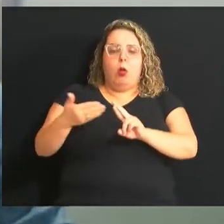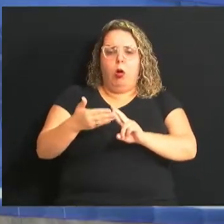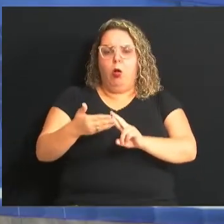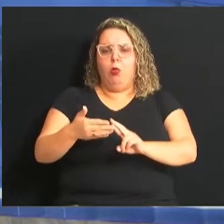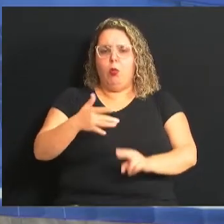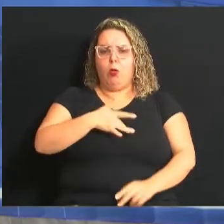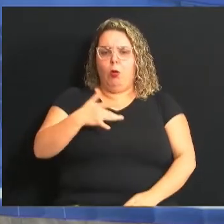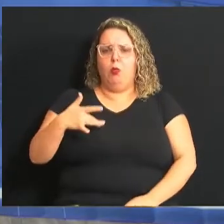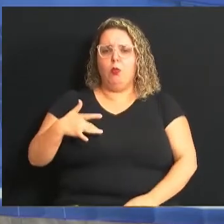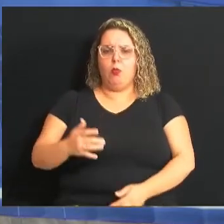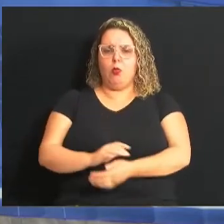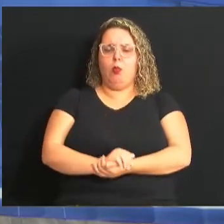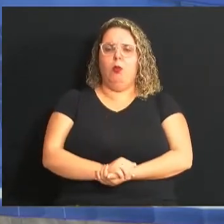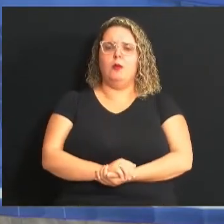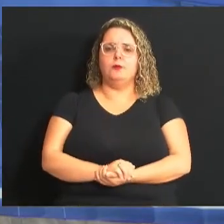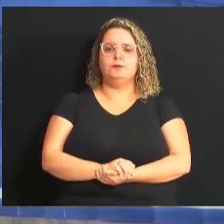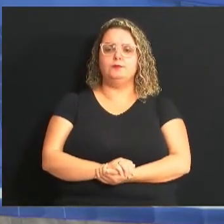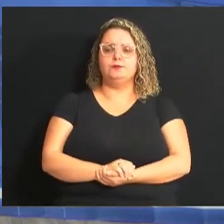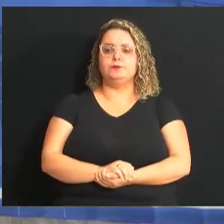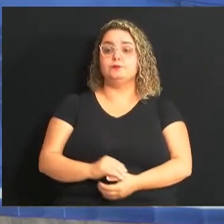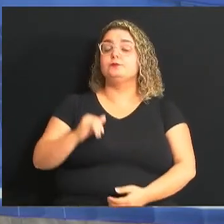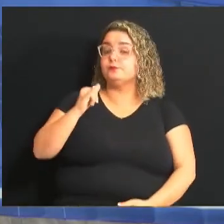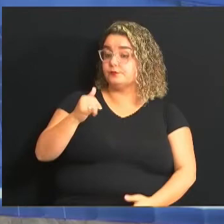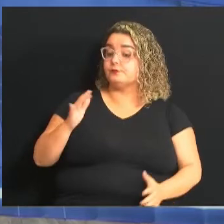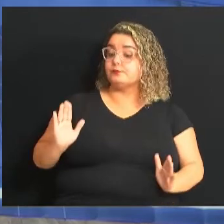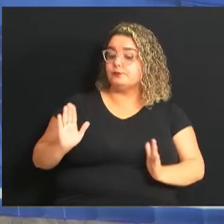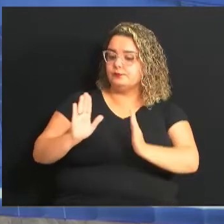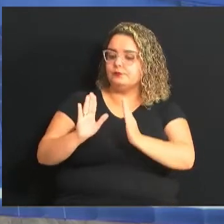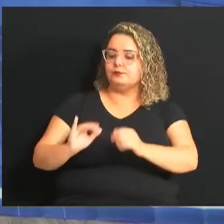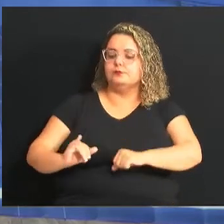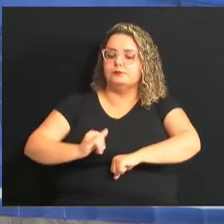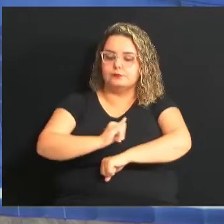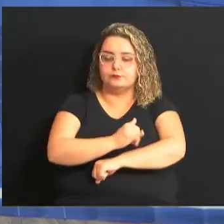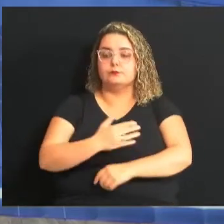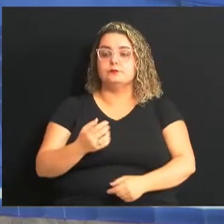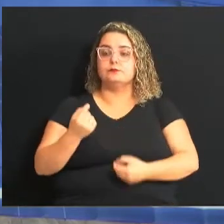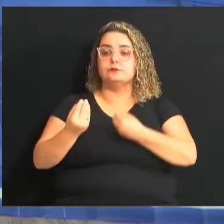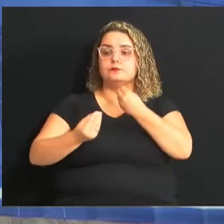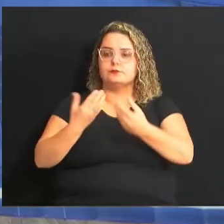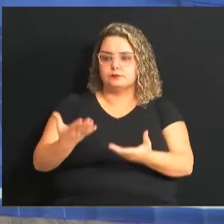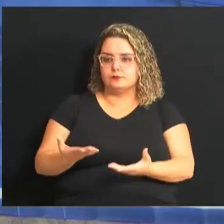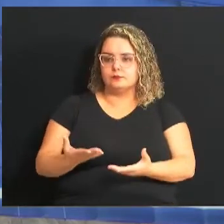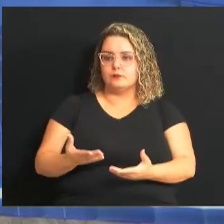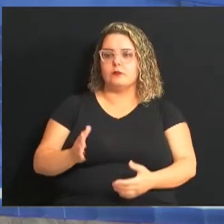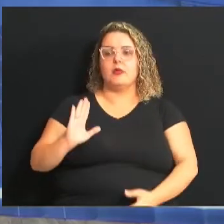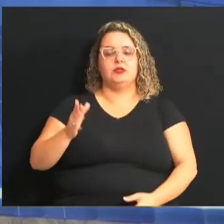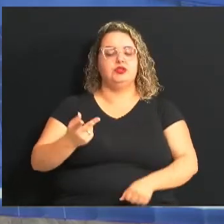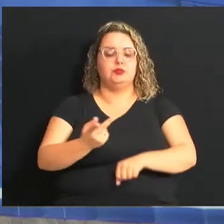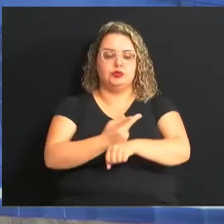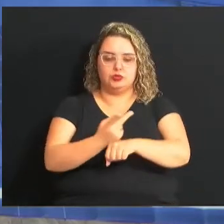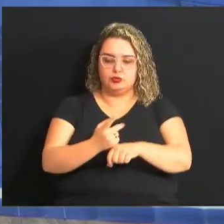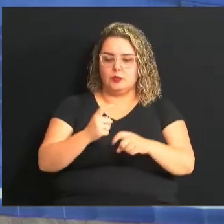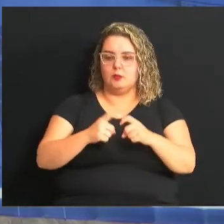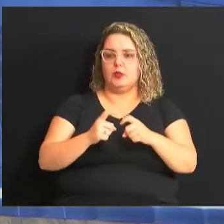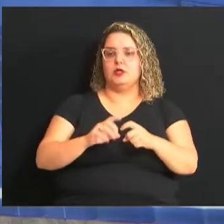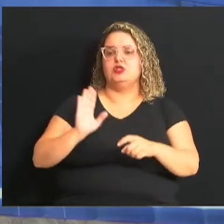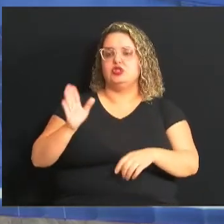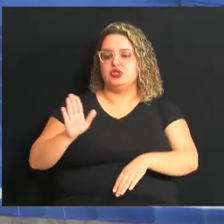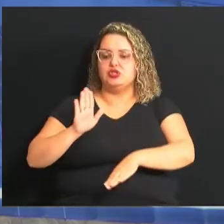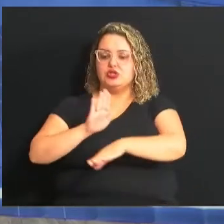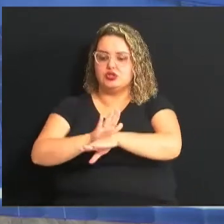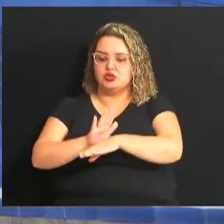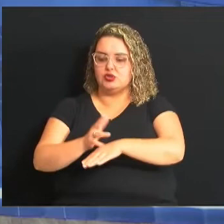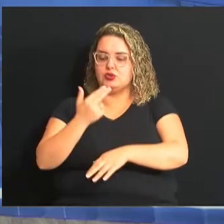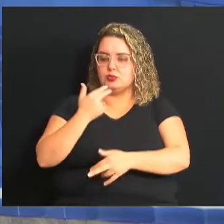Quando se fala da pessoa aí que está enfrentando a obesidade, ela já procurou um médico, já está tendo a ajuda do nutricionista e